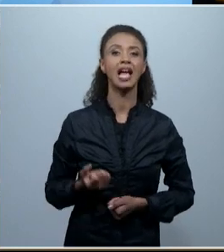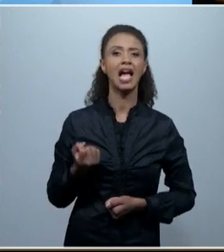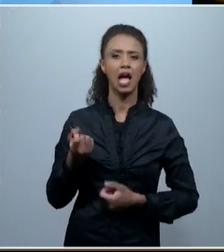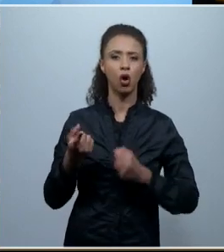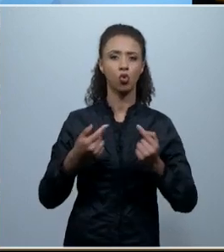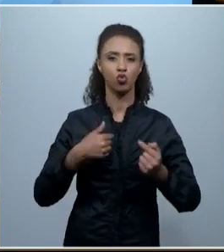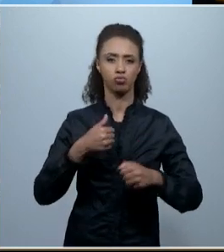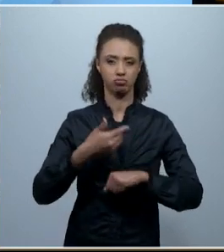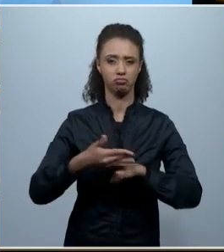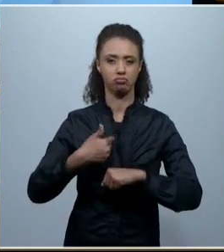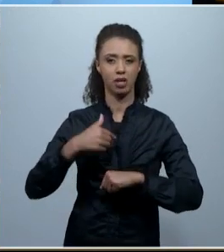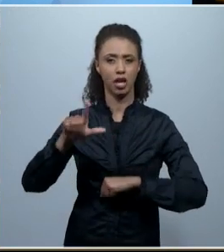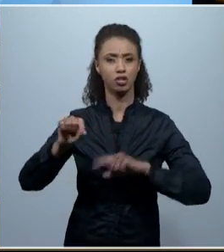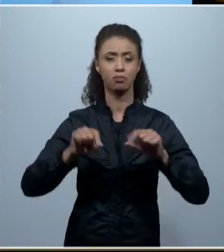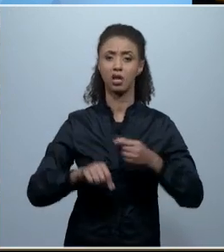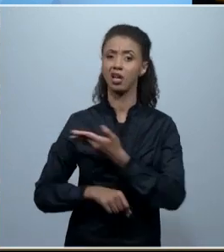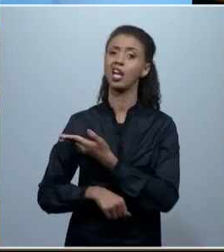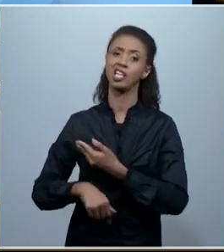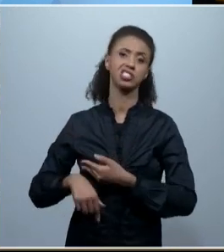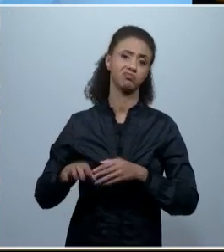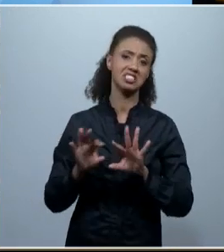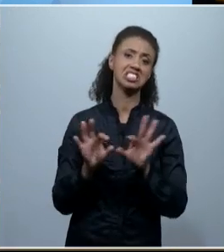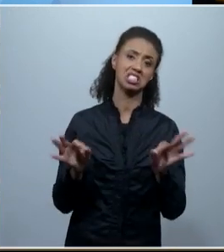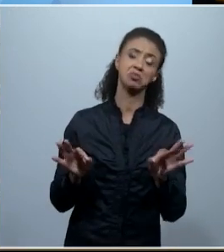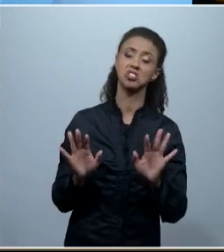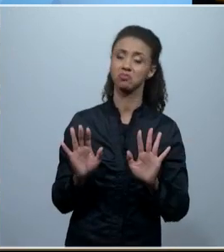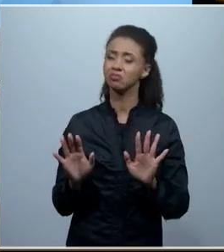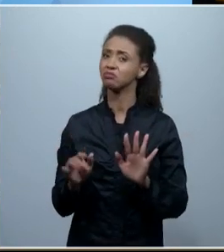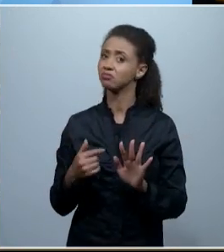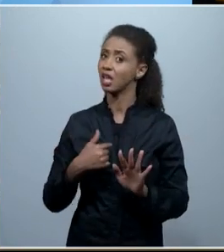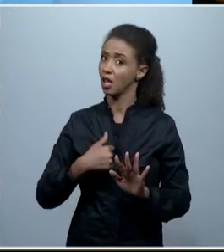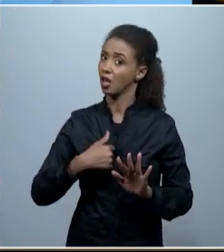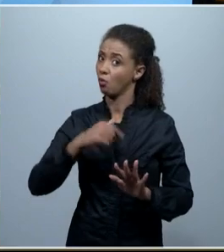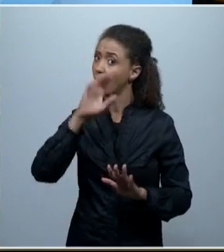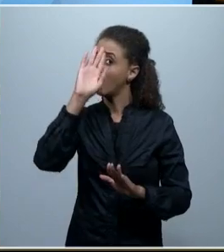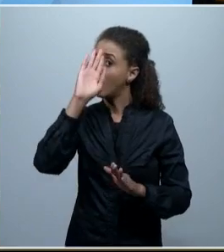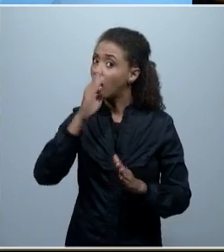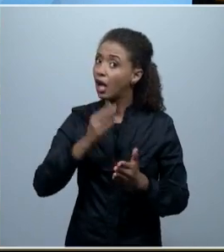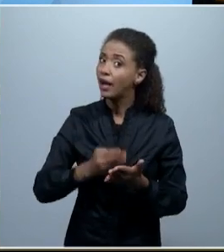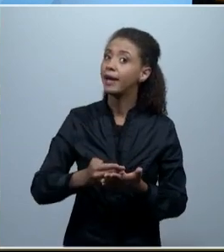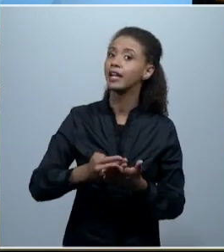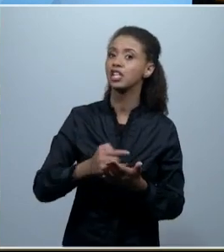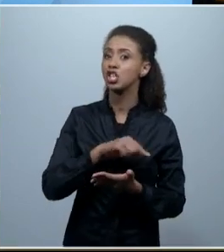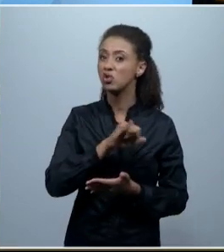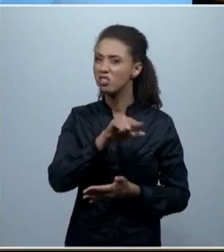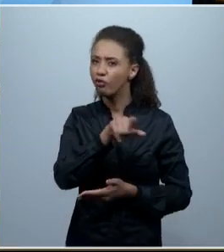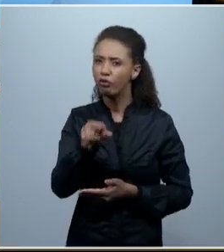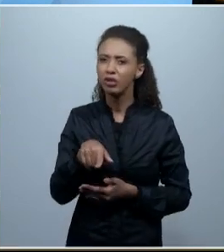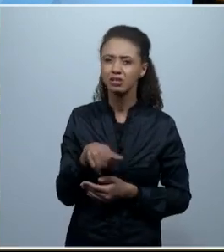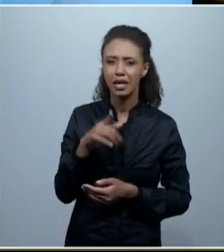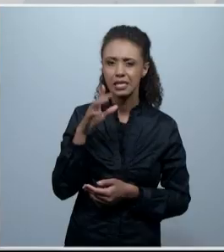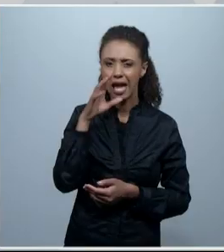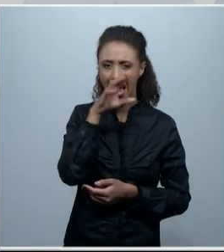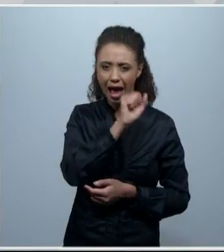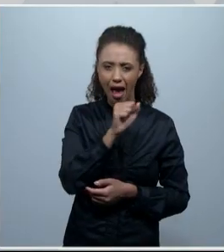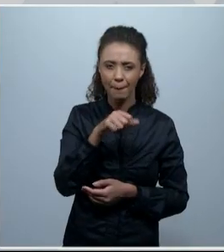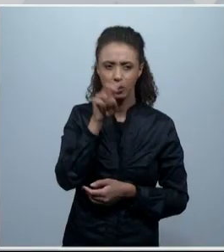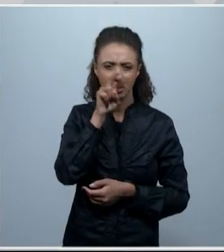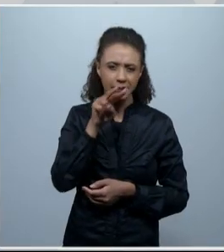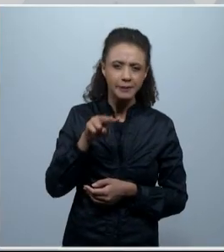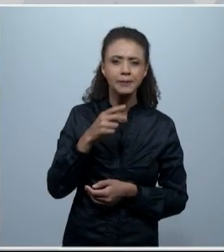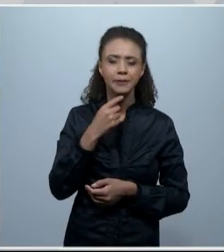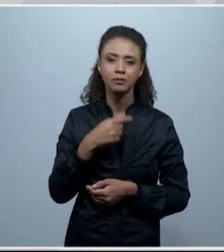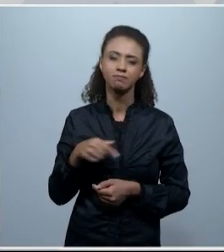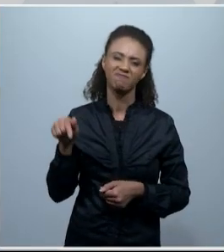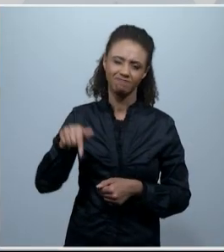verdade esse aqui é o mais simples então eu acredito que vocês a dando uma olhadinha e no que eu cresça e eventualmente